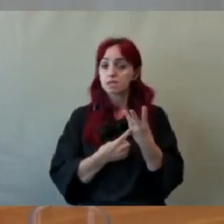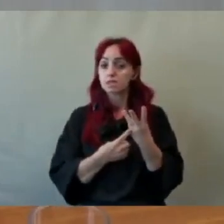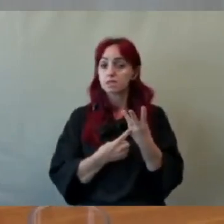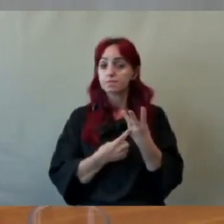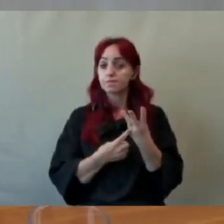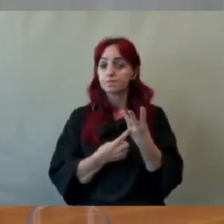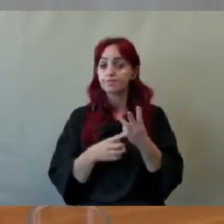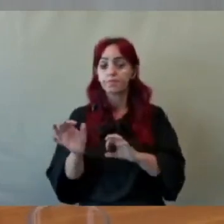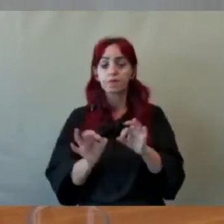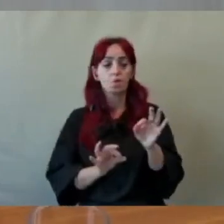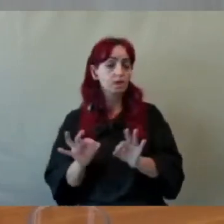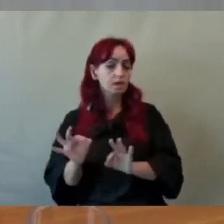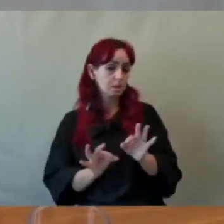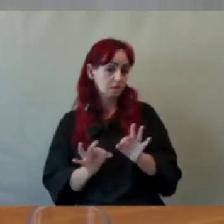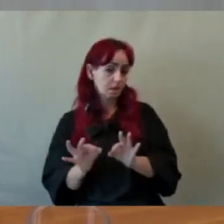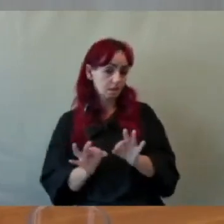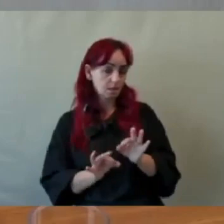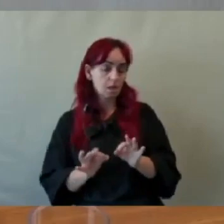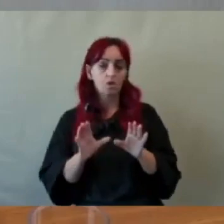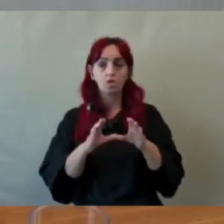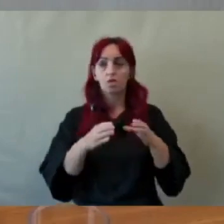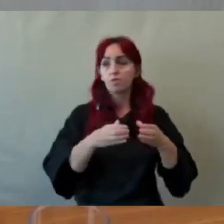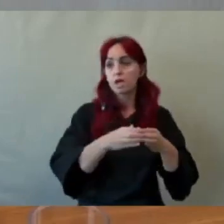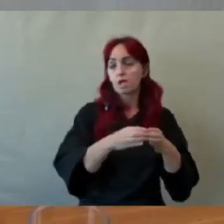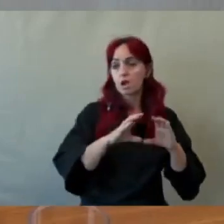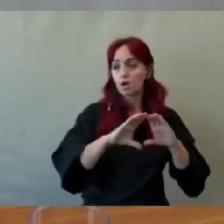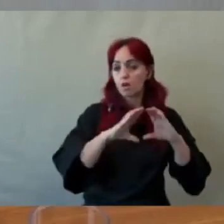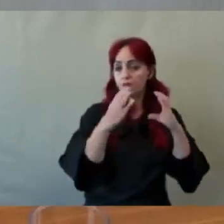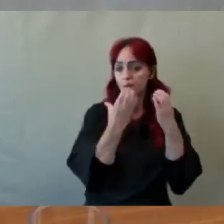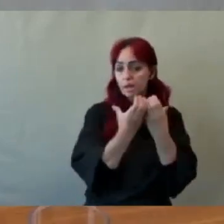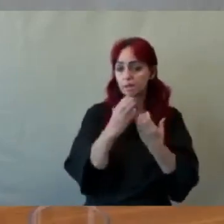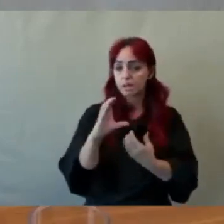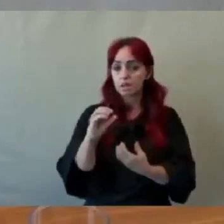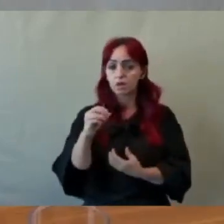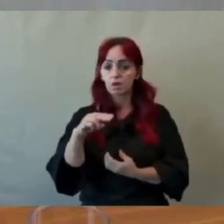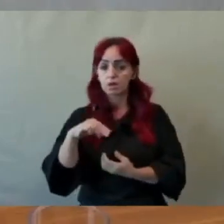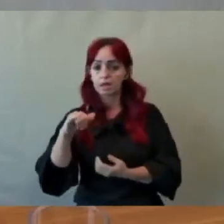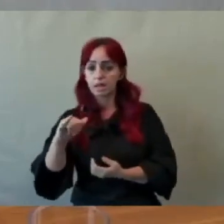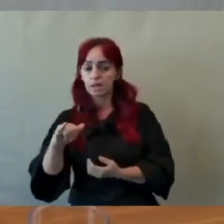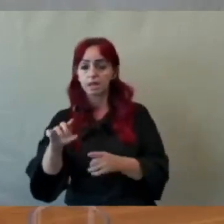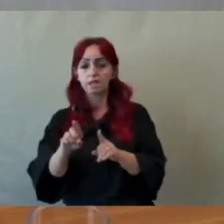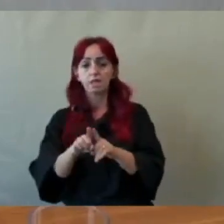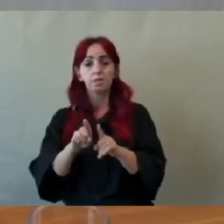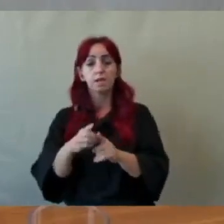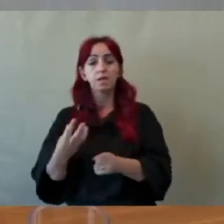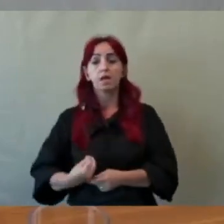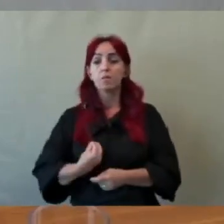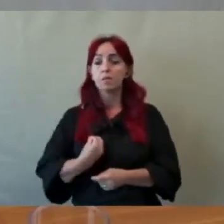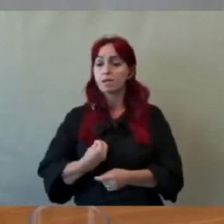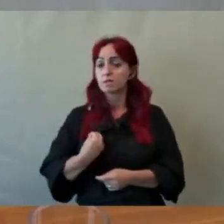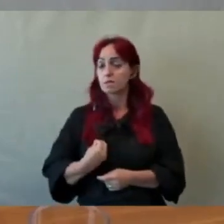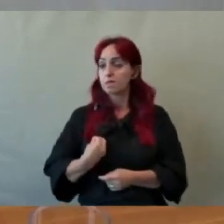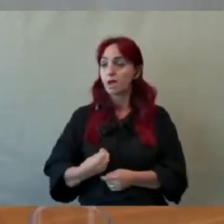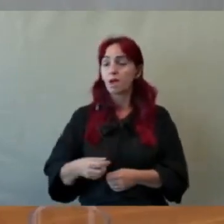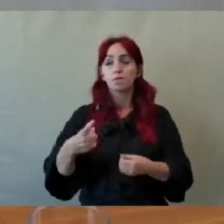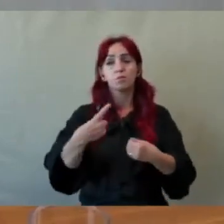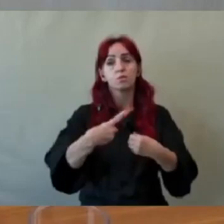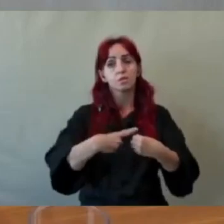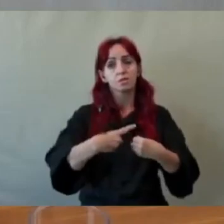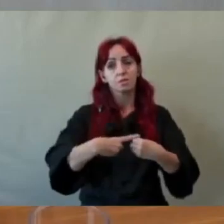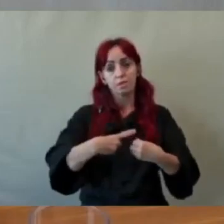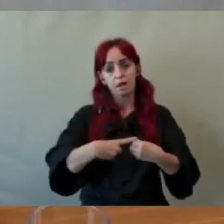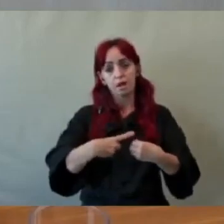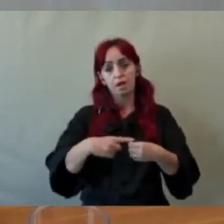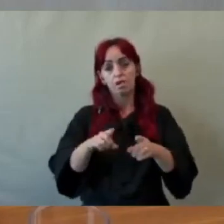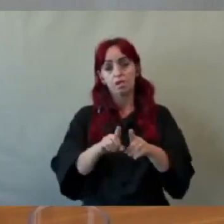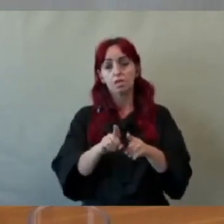da organização da conferência da CONAI. Nós participamos tanto, né, da municipal,